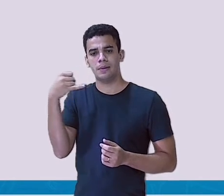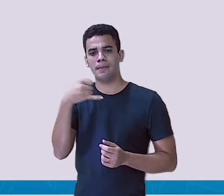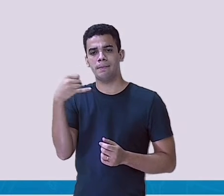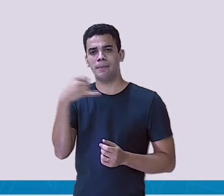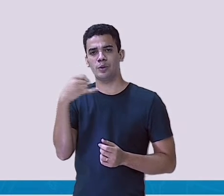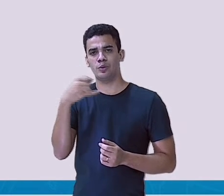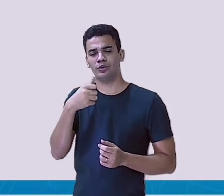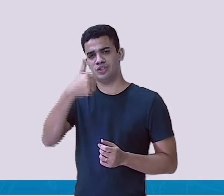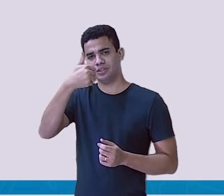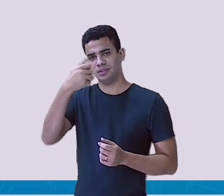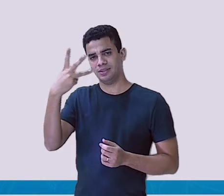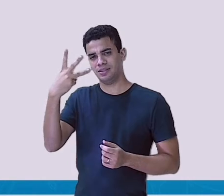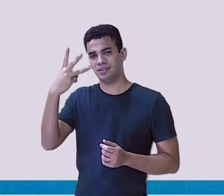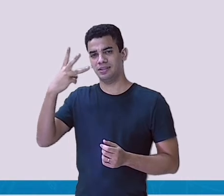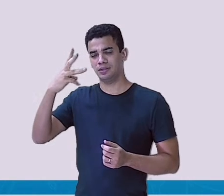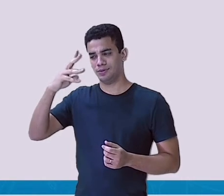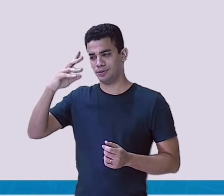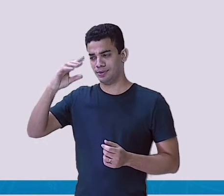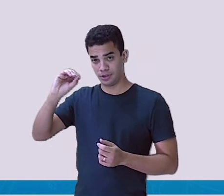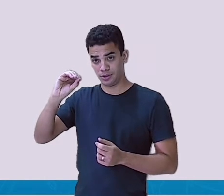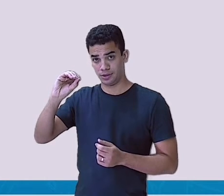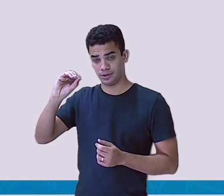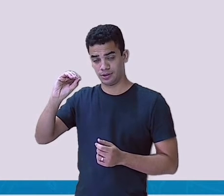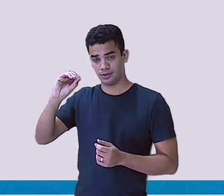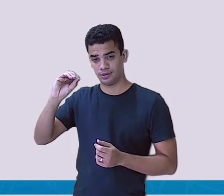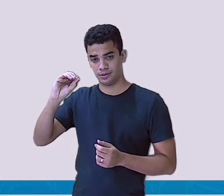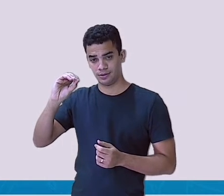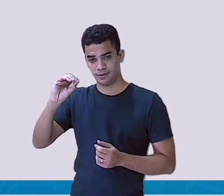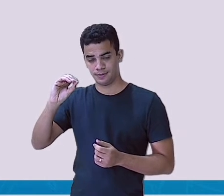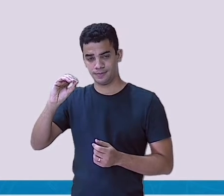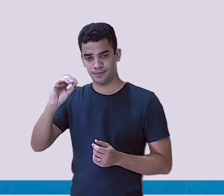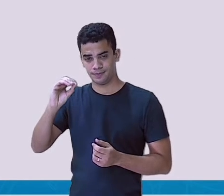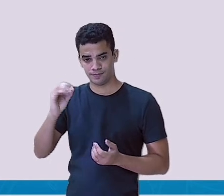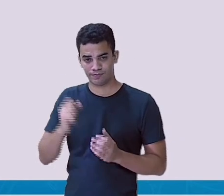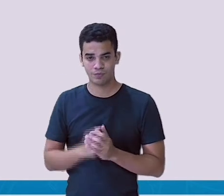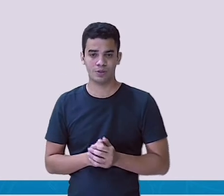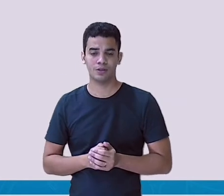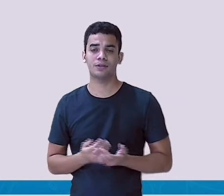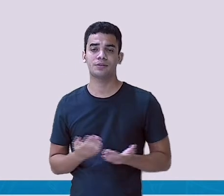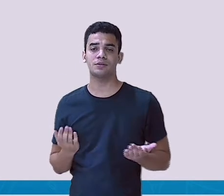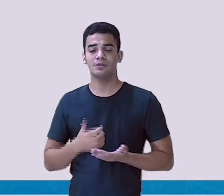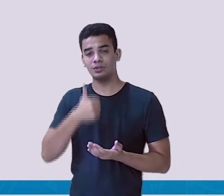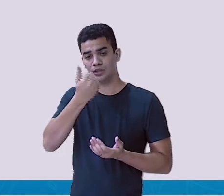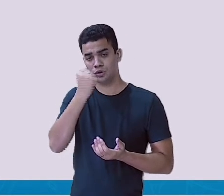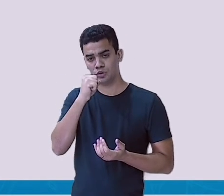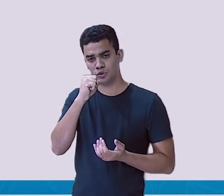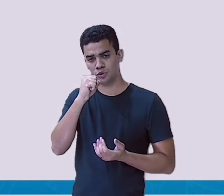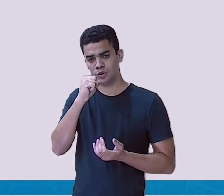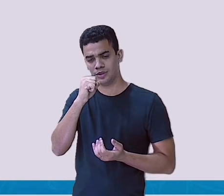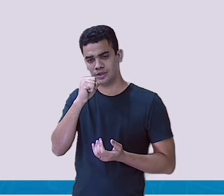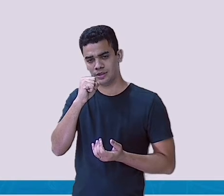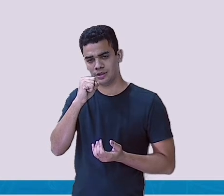eu mudei de lugar o número, eu mudei também o sinal. 180 menos